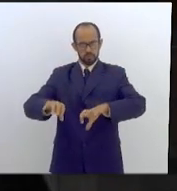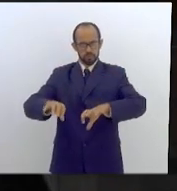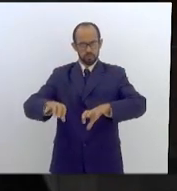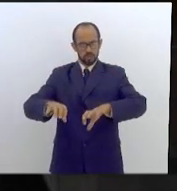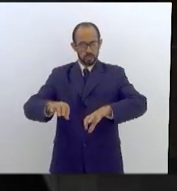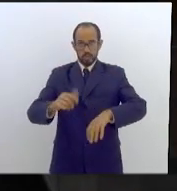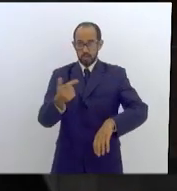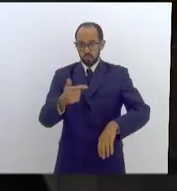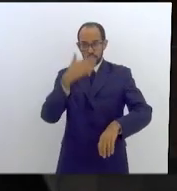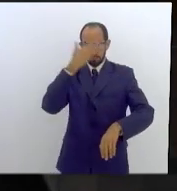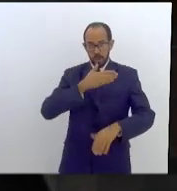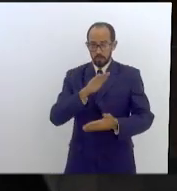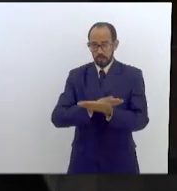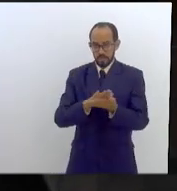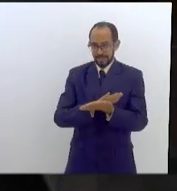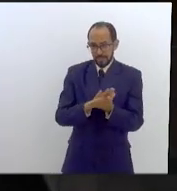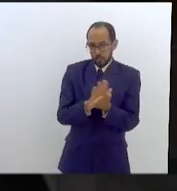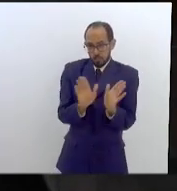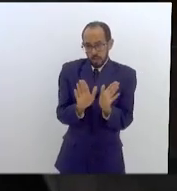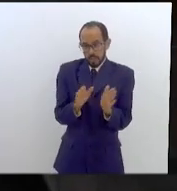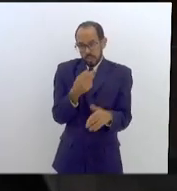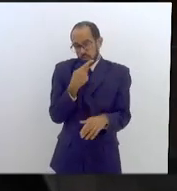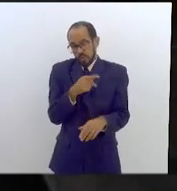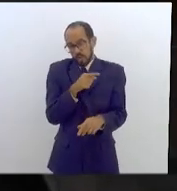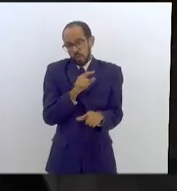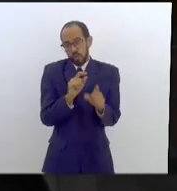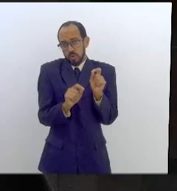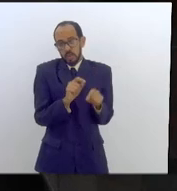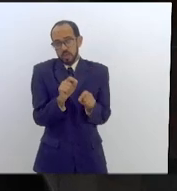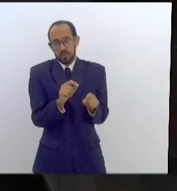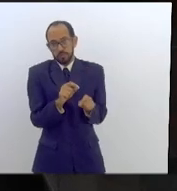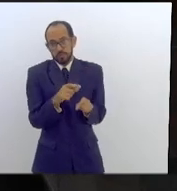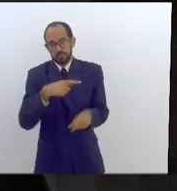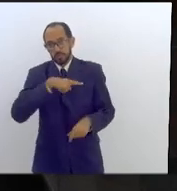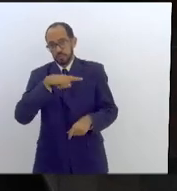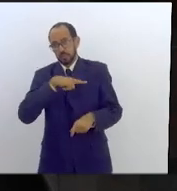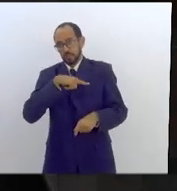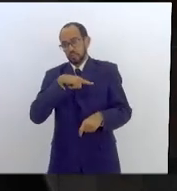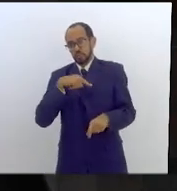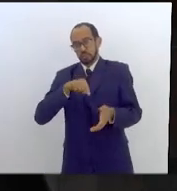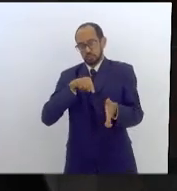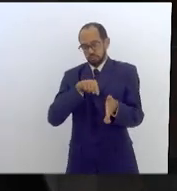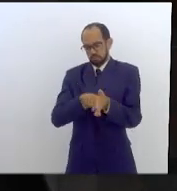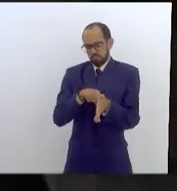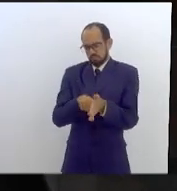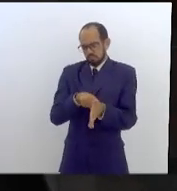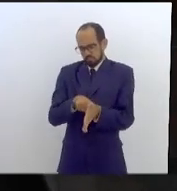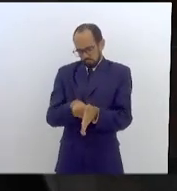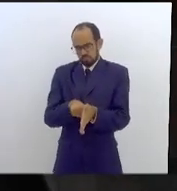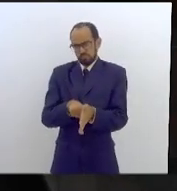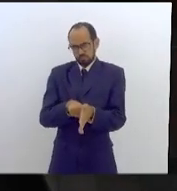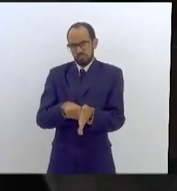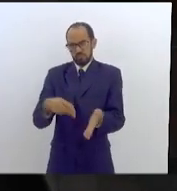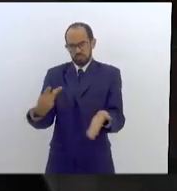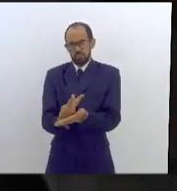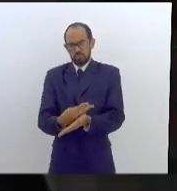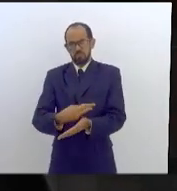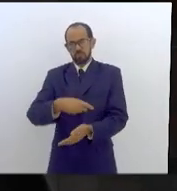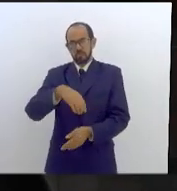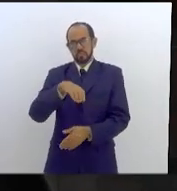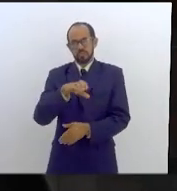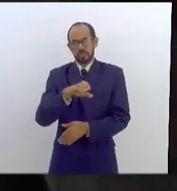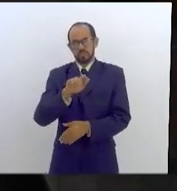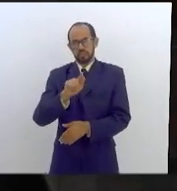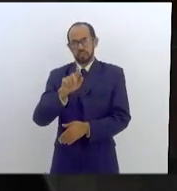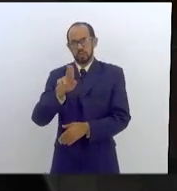sem nenhuma evidência que haveria que haveria processo de investigativos em curso na CGU e no tribunal